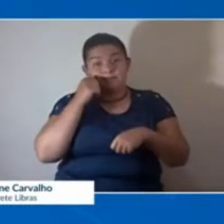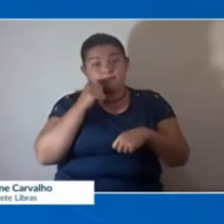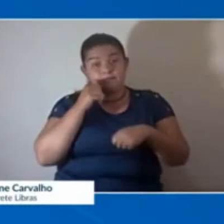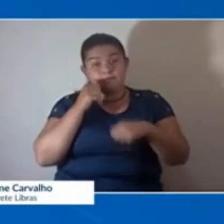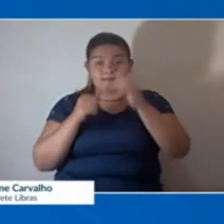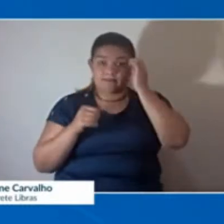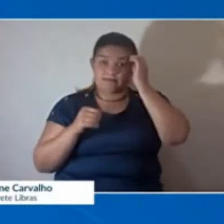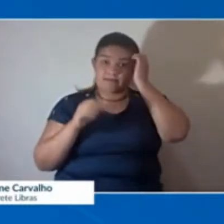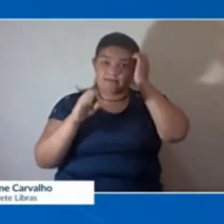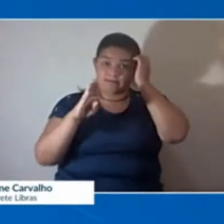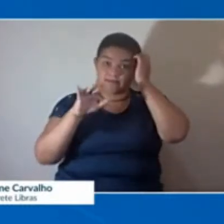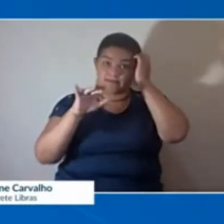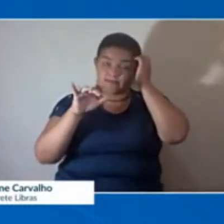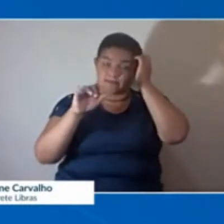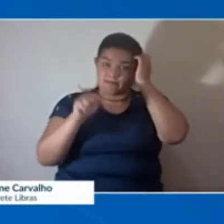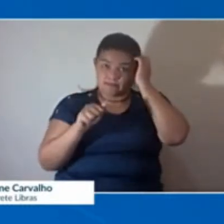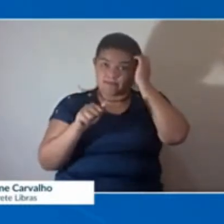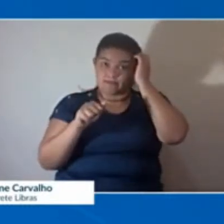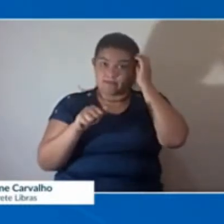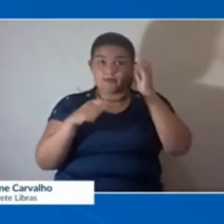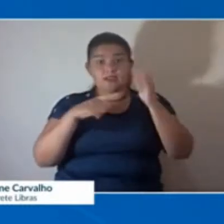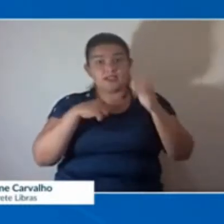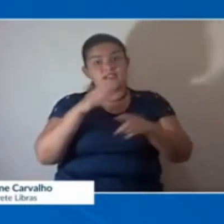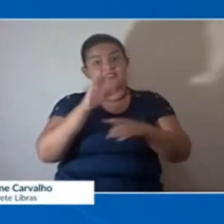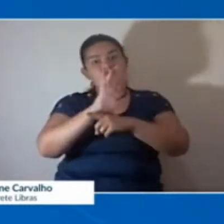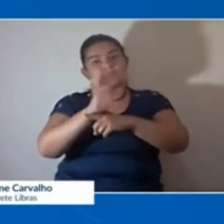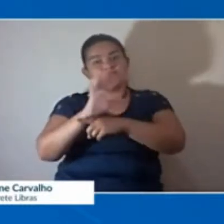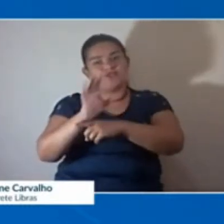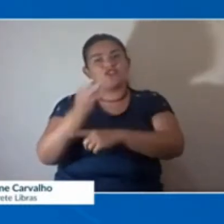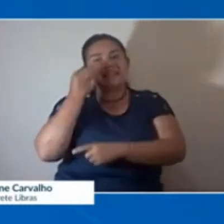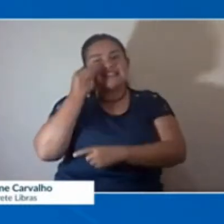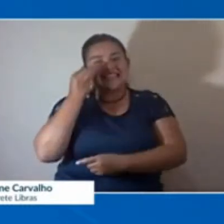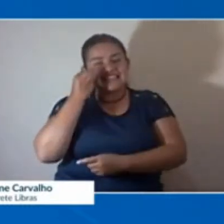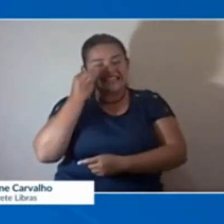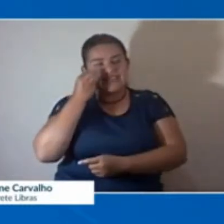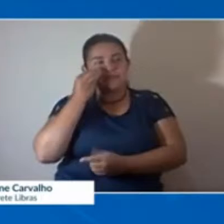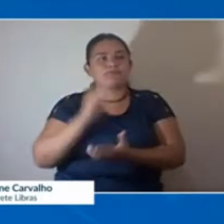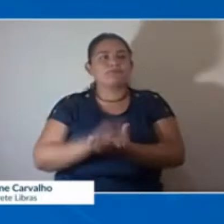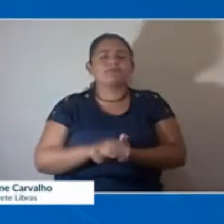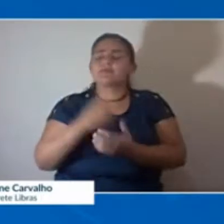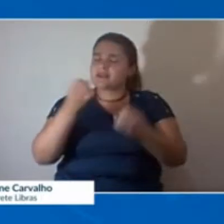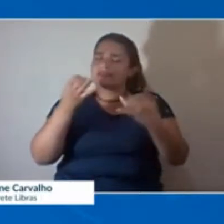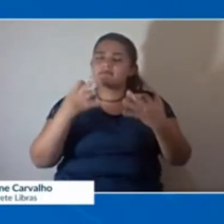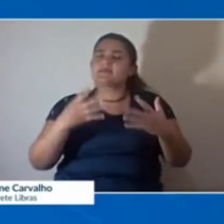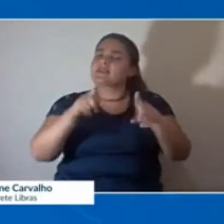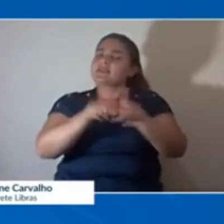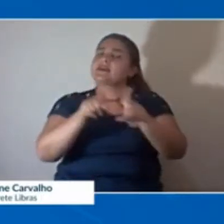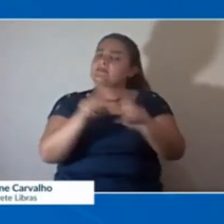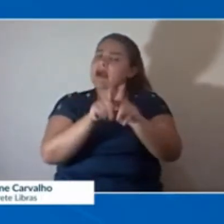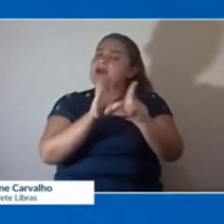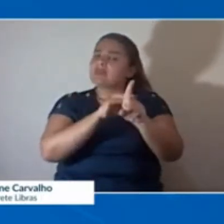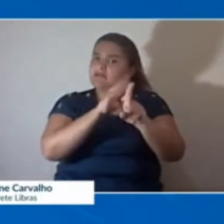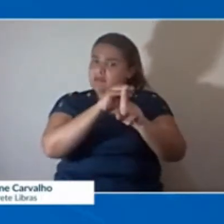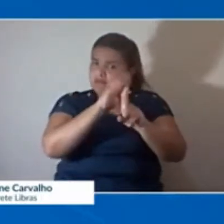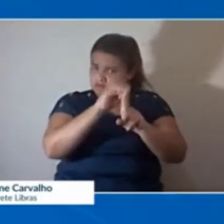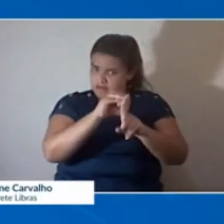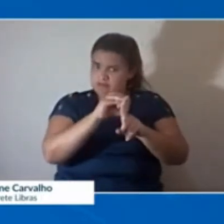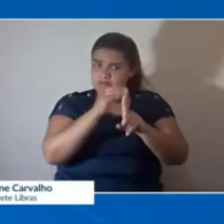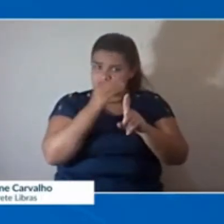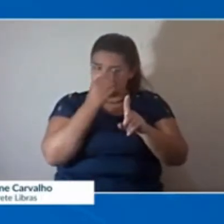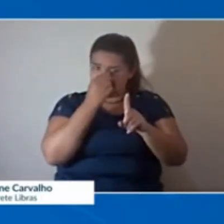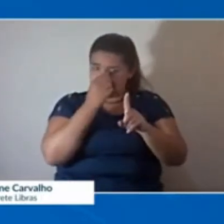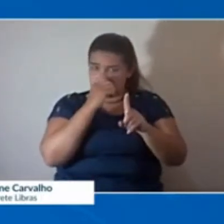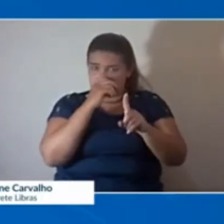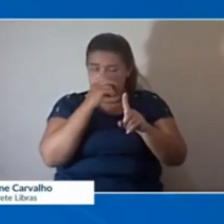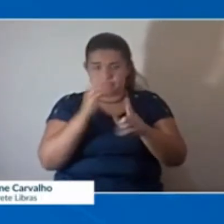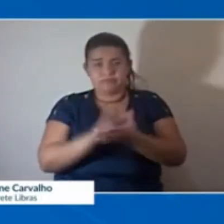Bia Gerolim, que é do filme Tentei, e aí ela falando também dessas questões... E que é assim,